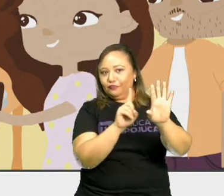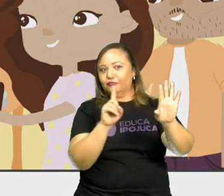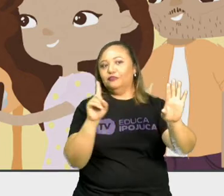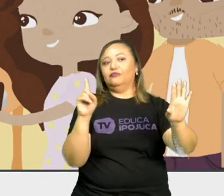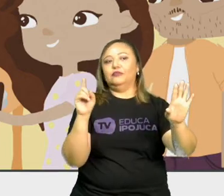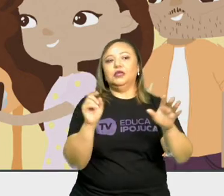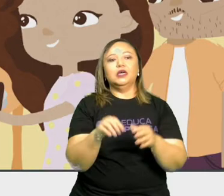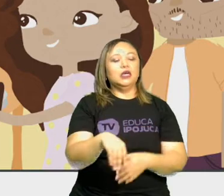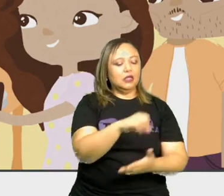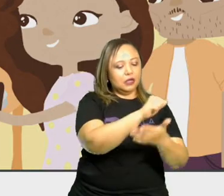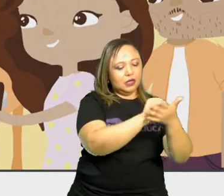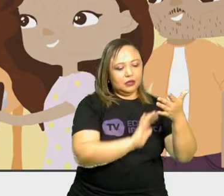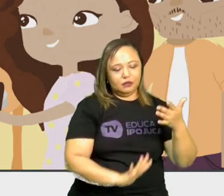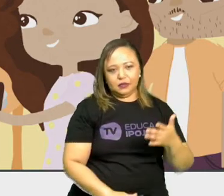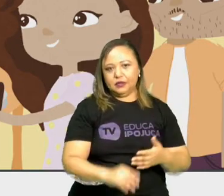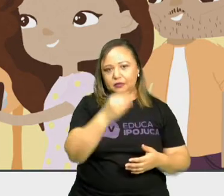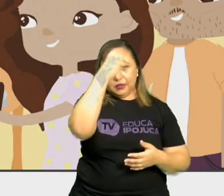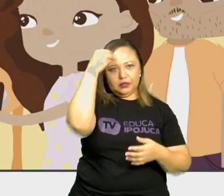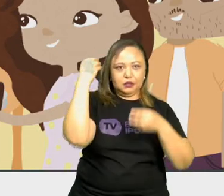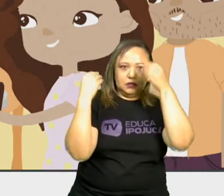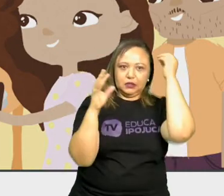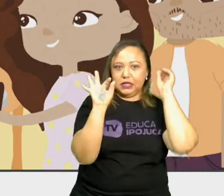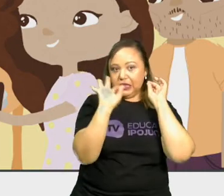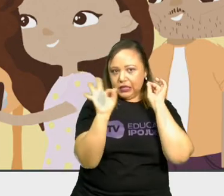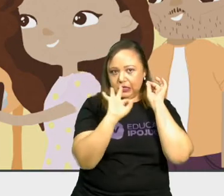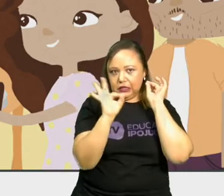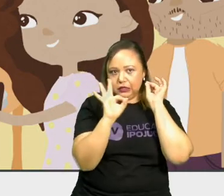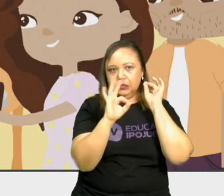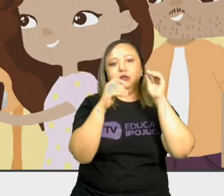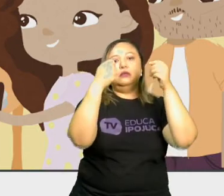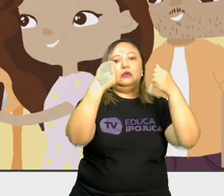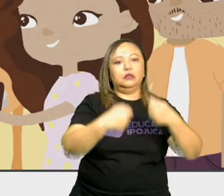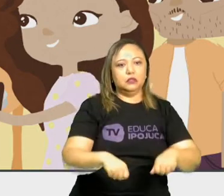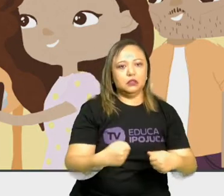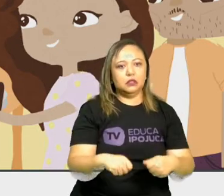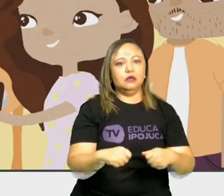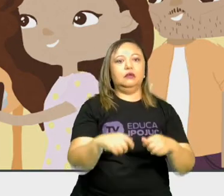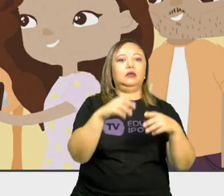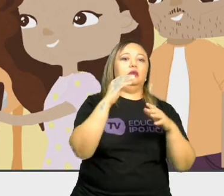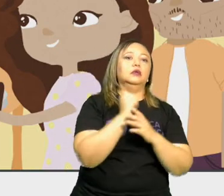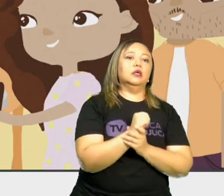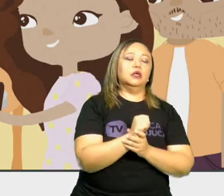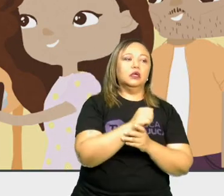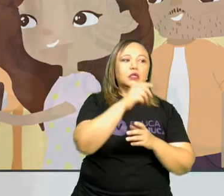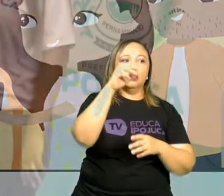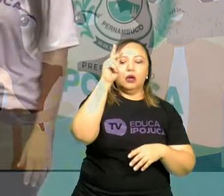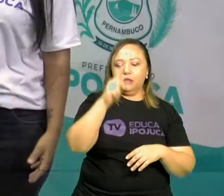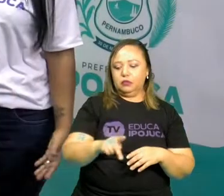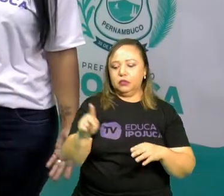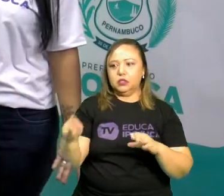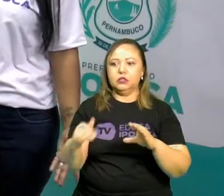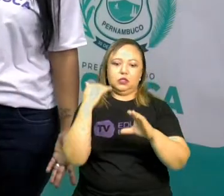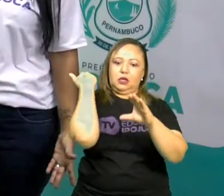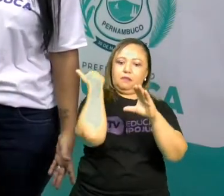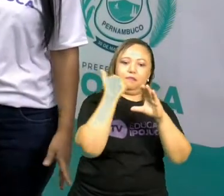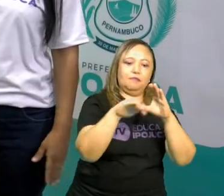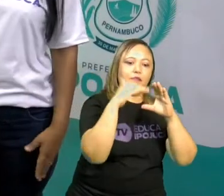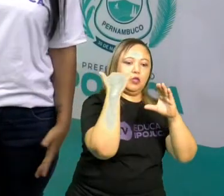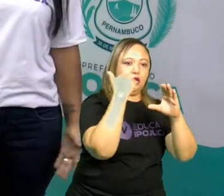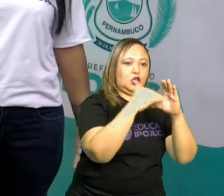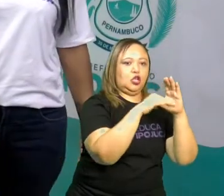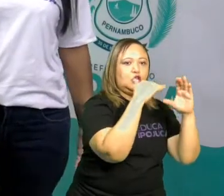nos esquecermos de tudo o que aprendemos na escola, ela também sugeriu que fizéssemos exercícios